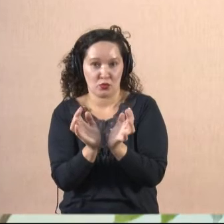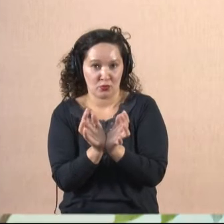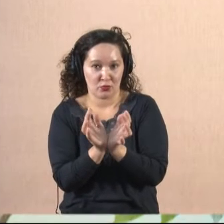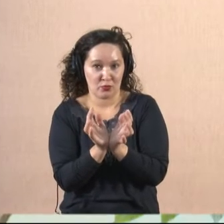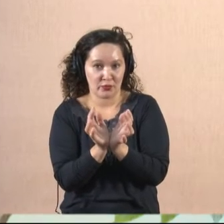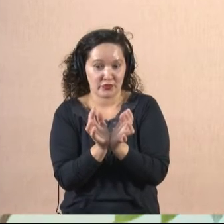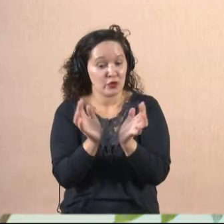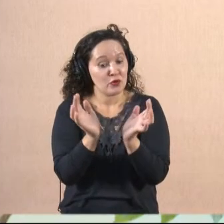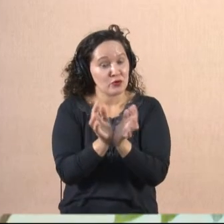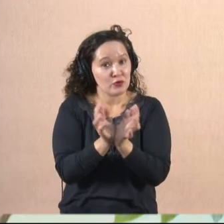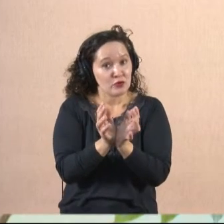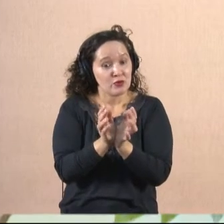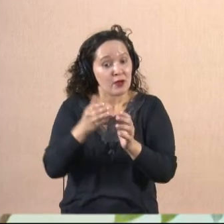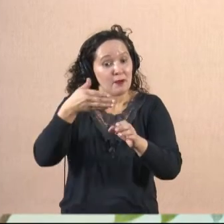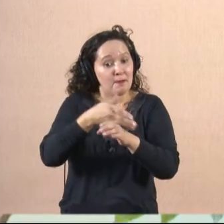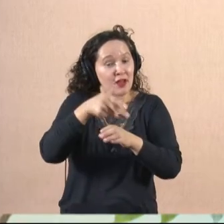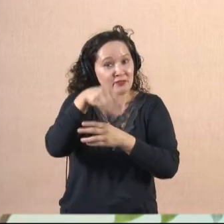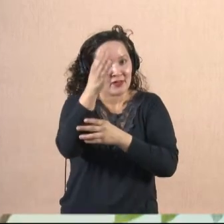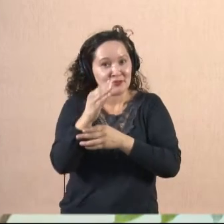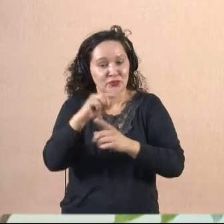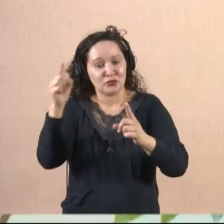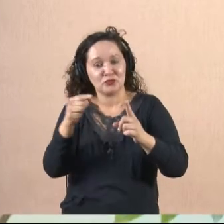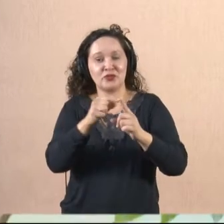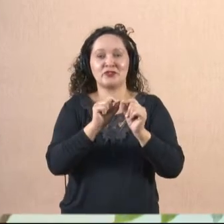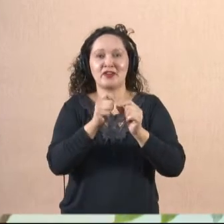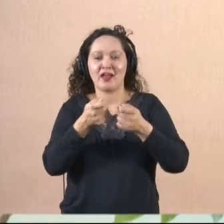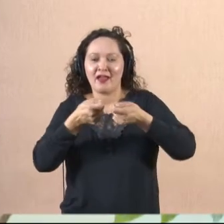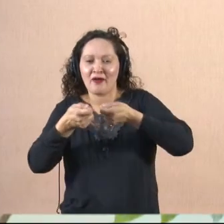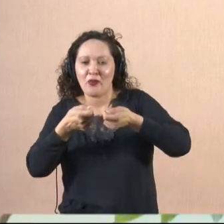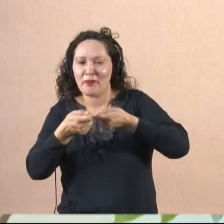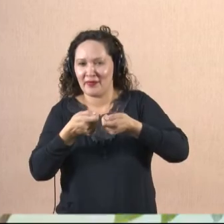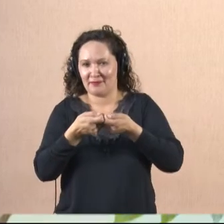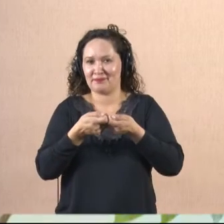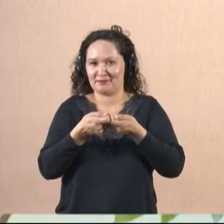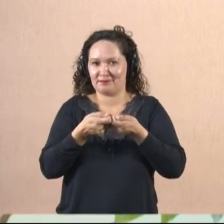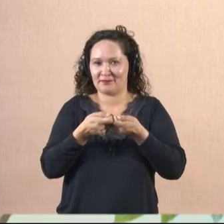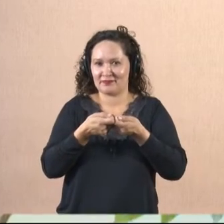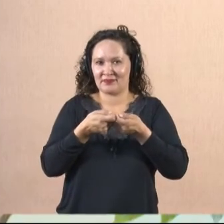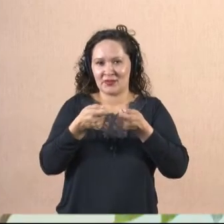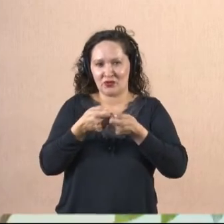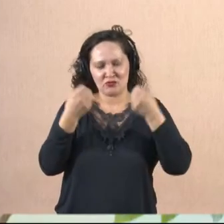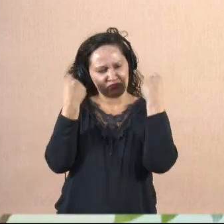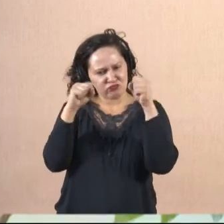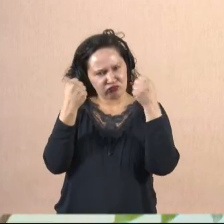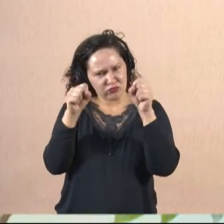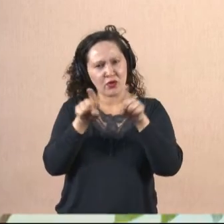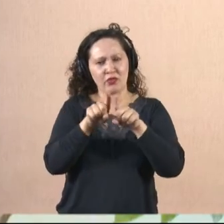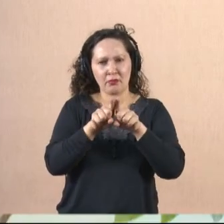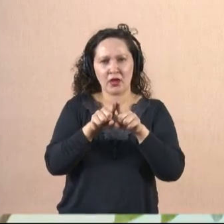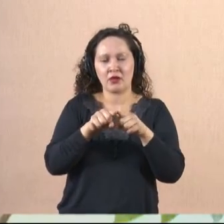que querem entrar aqui no brasil com o áudio ativa de negócios esportes